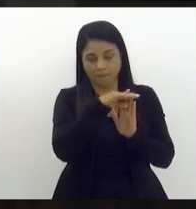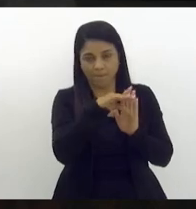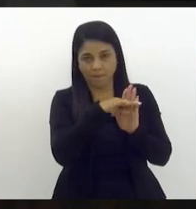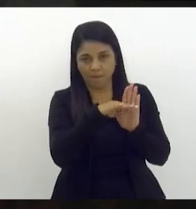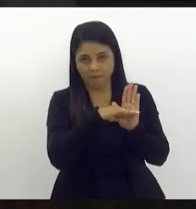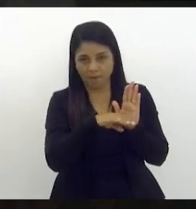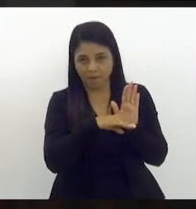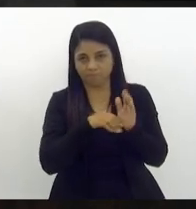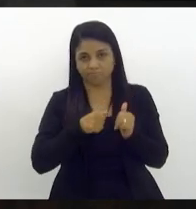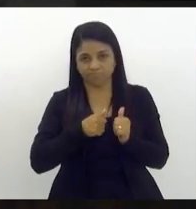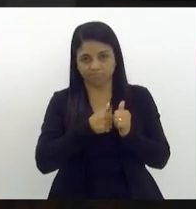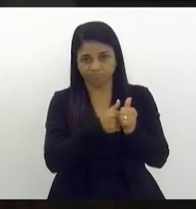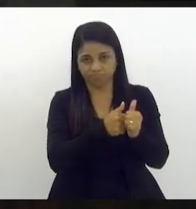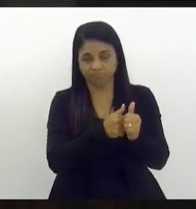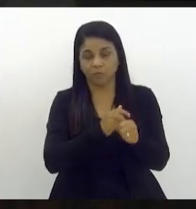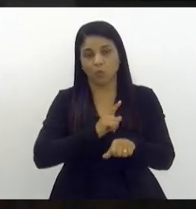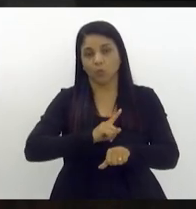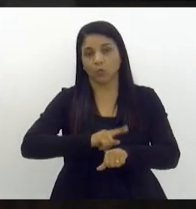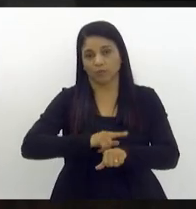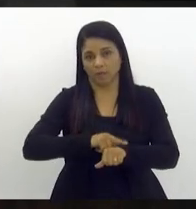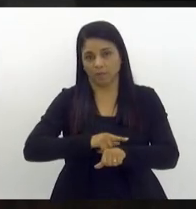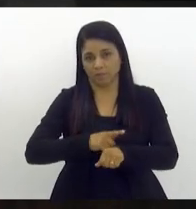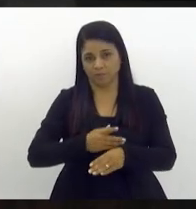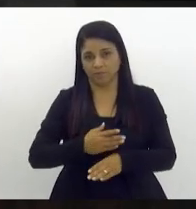restante do tempo previsto.